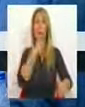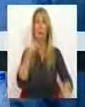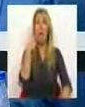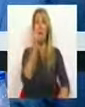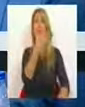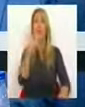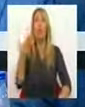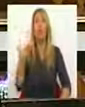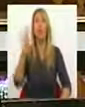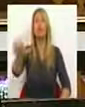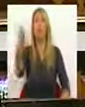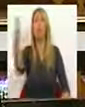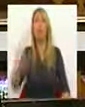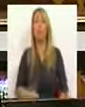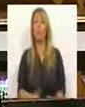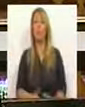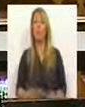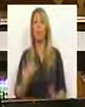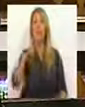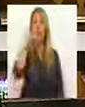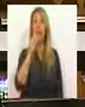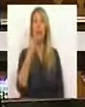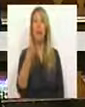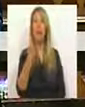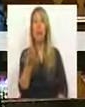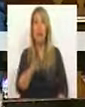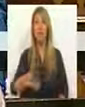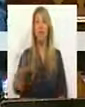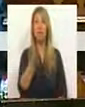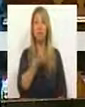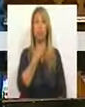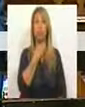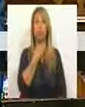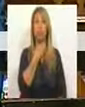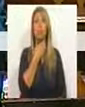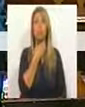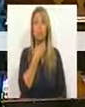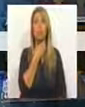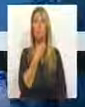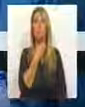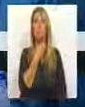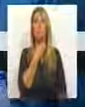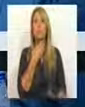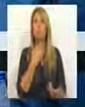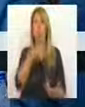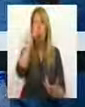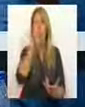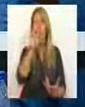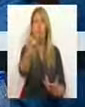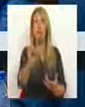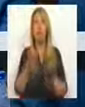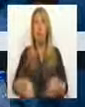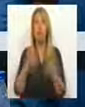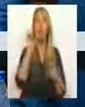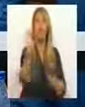2011 e relembrar a situação de bancarrota que o seu governo, que o seu partido nos deixou.